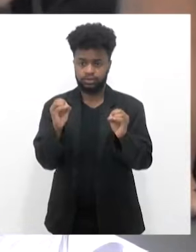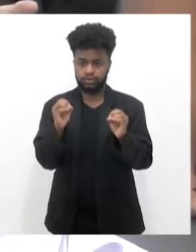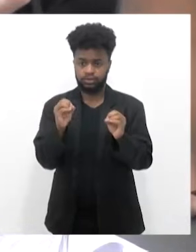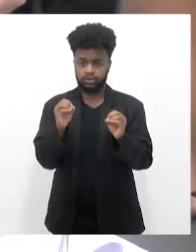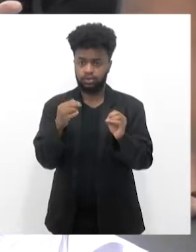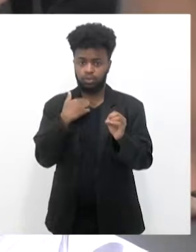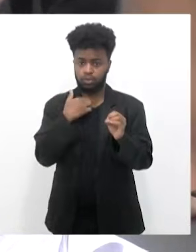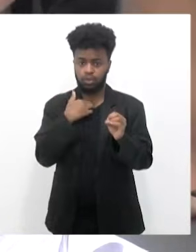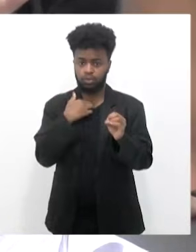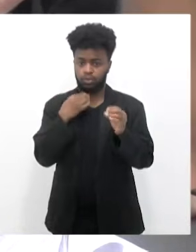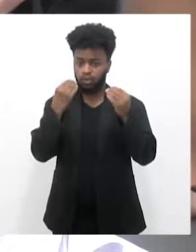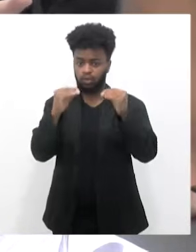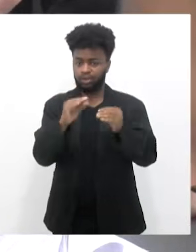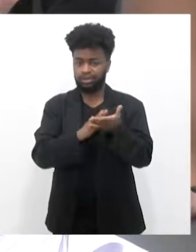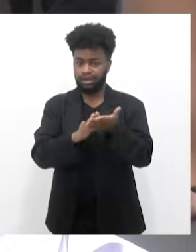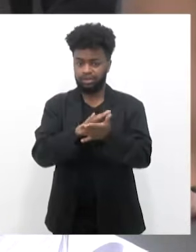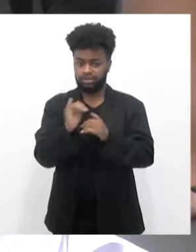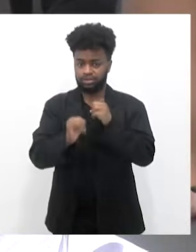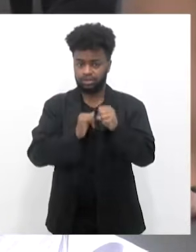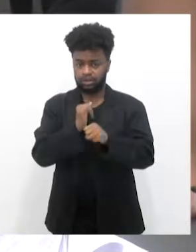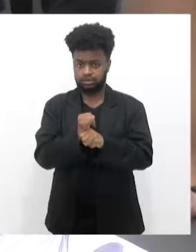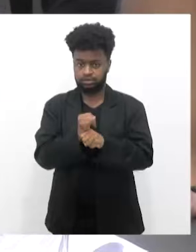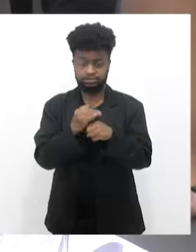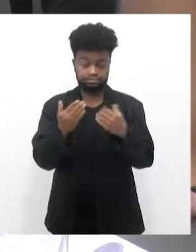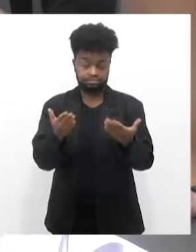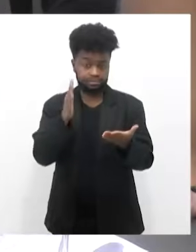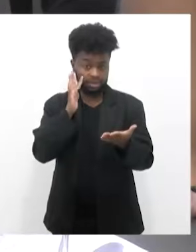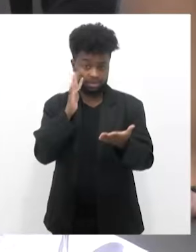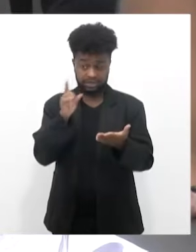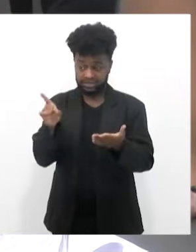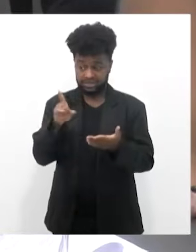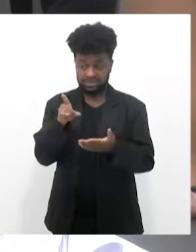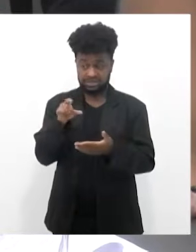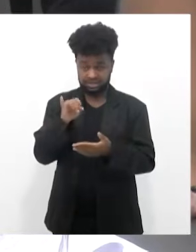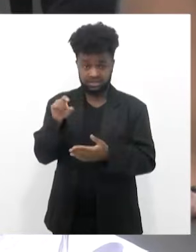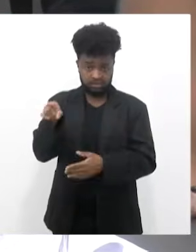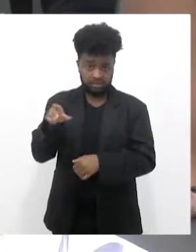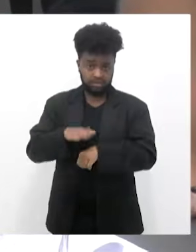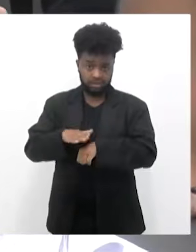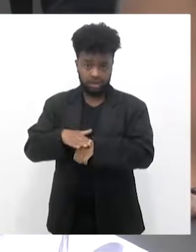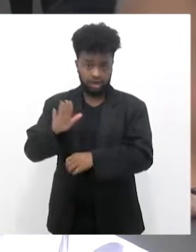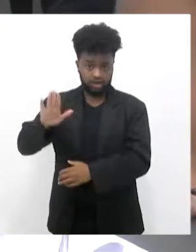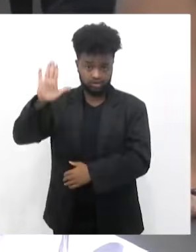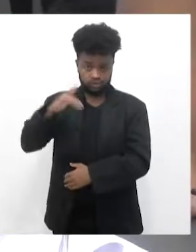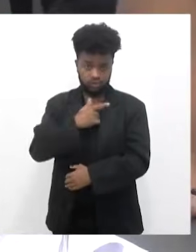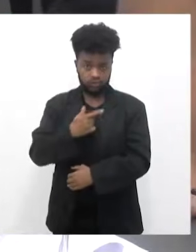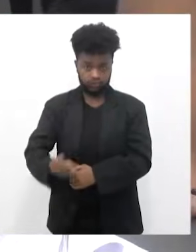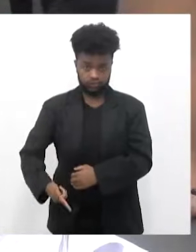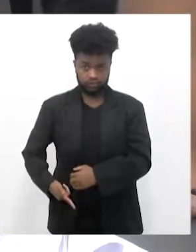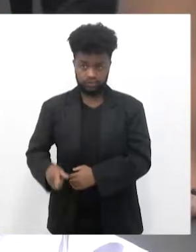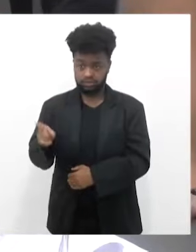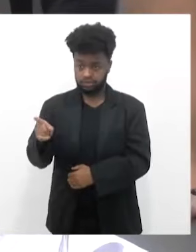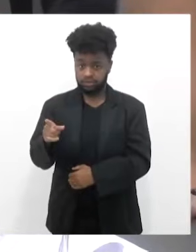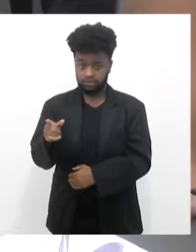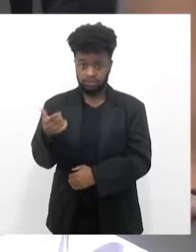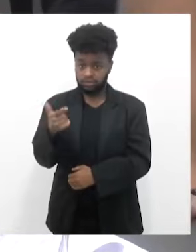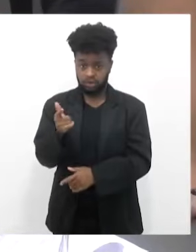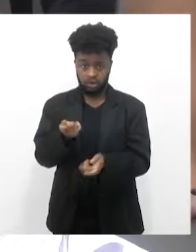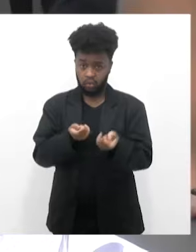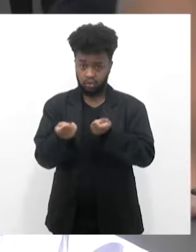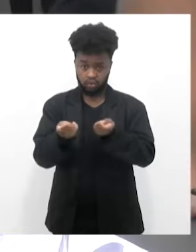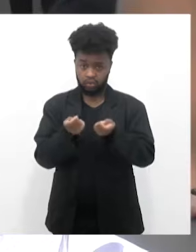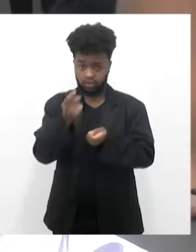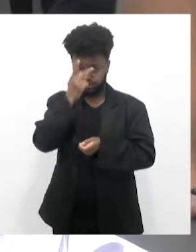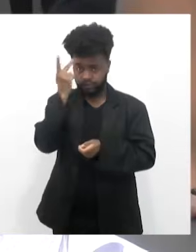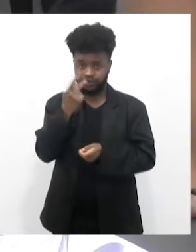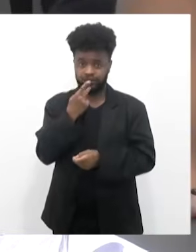postar nada na internet. Imagine que fosse Vossa Excelência candidato a governador. O senhor não tem controle de alguém dizer